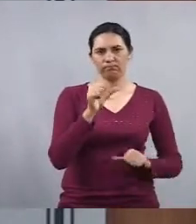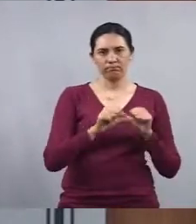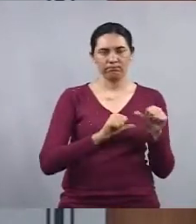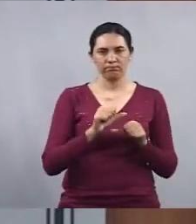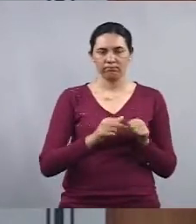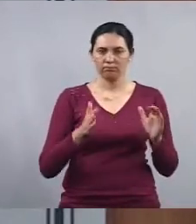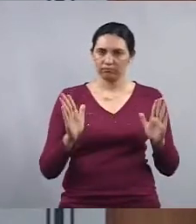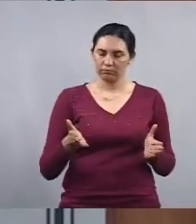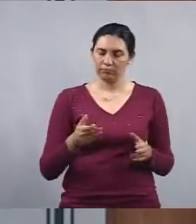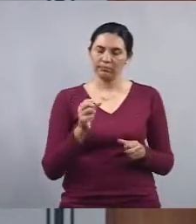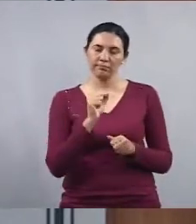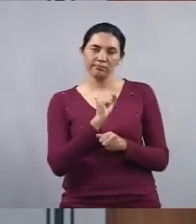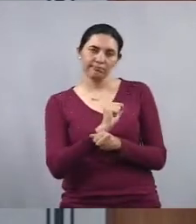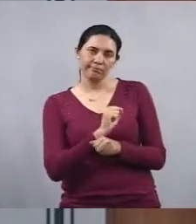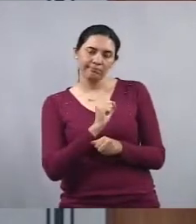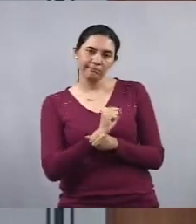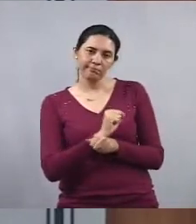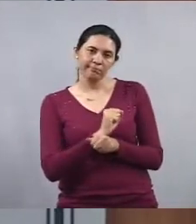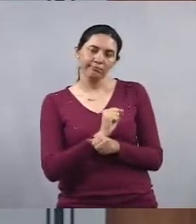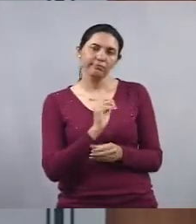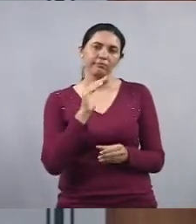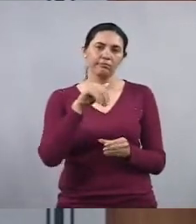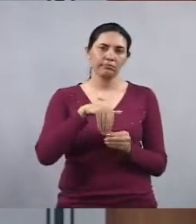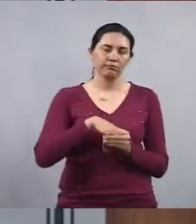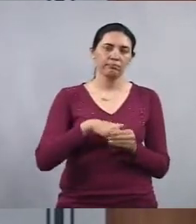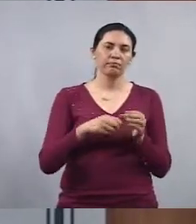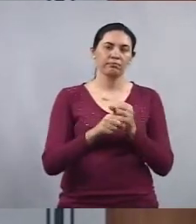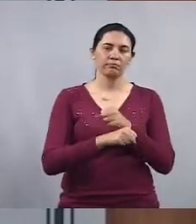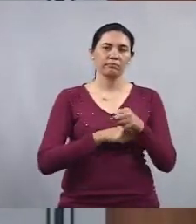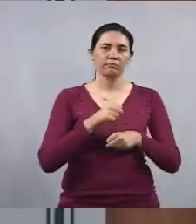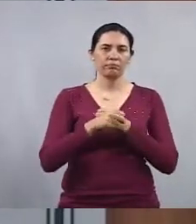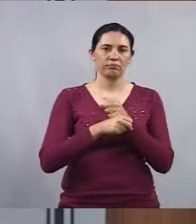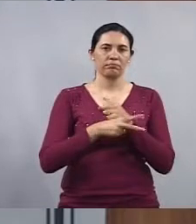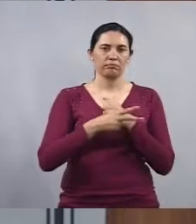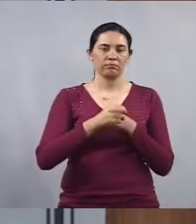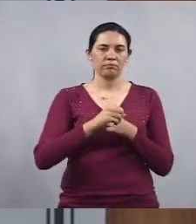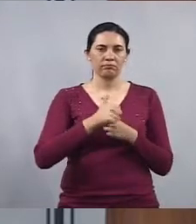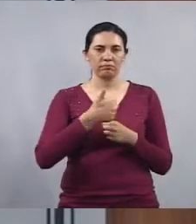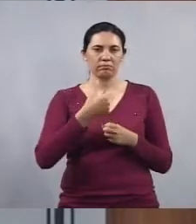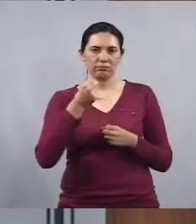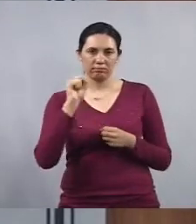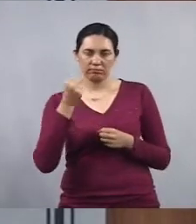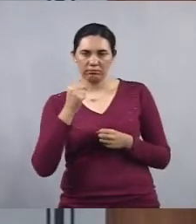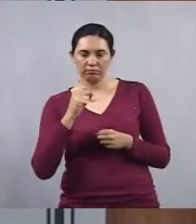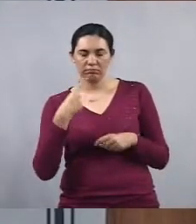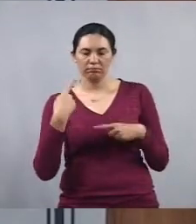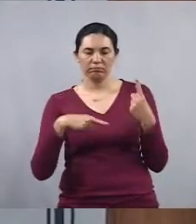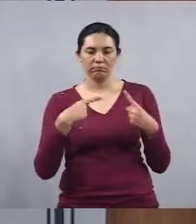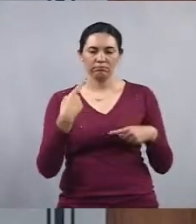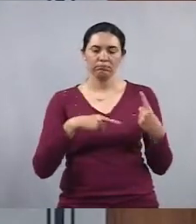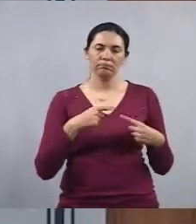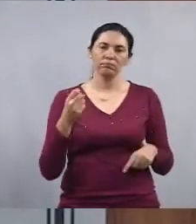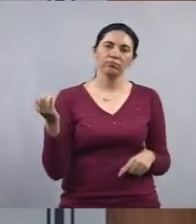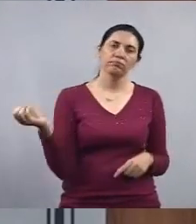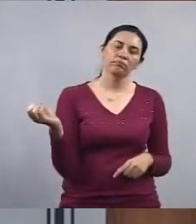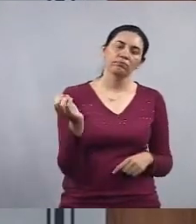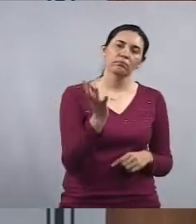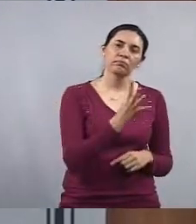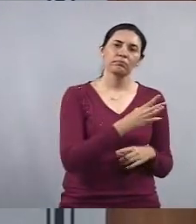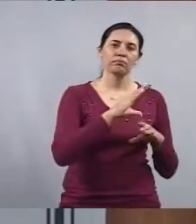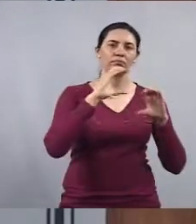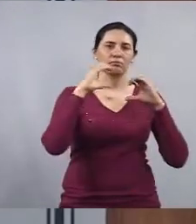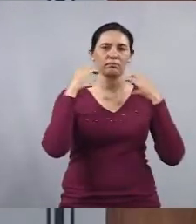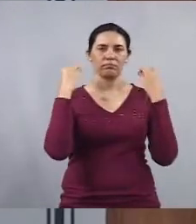ímpar 2018 aí discutindo com o novo congresso porque tem que passar tem que